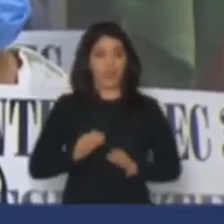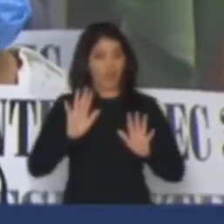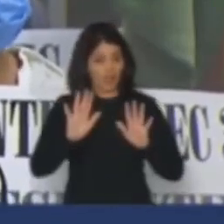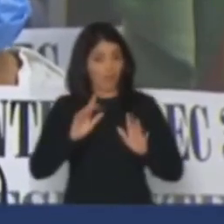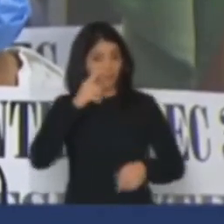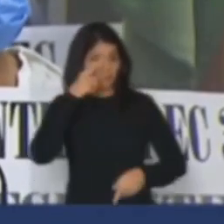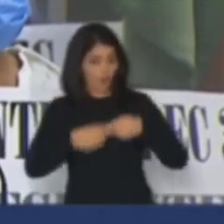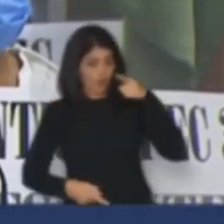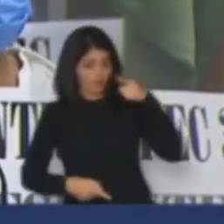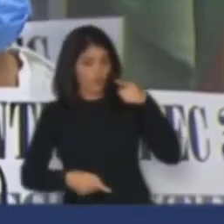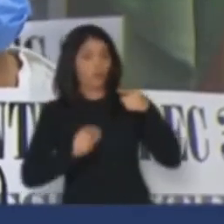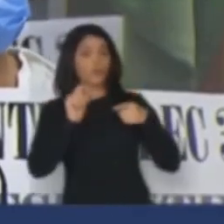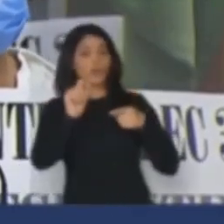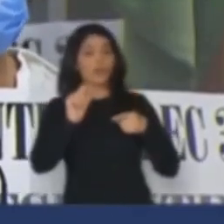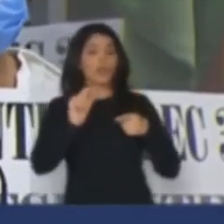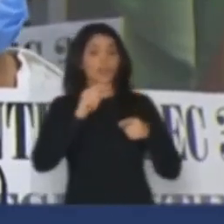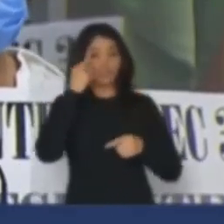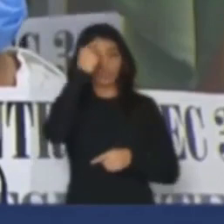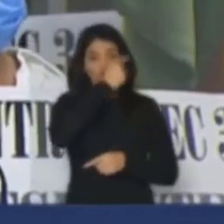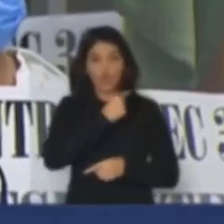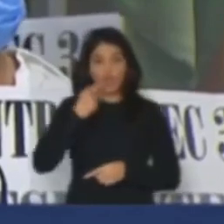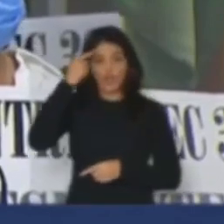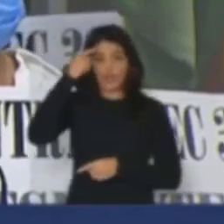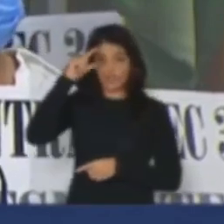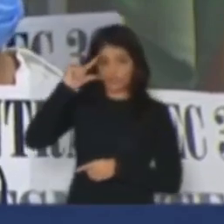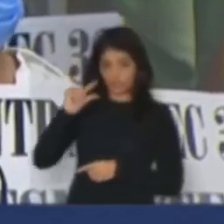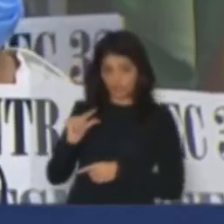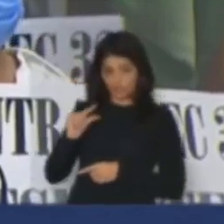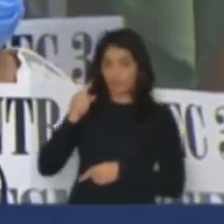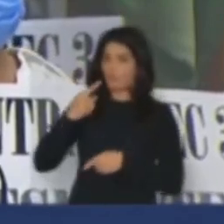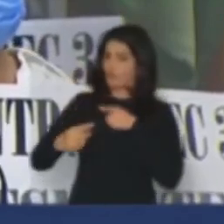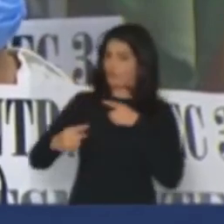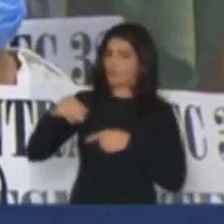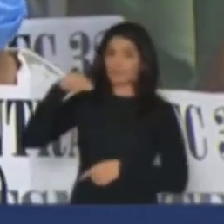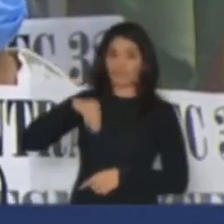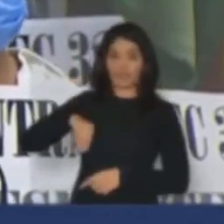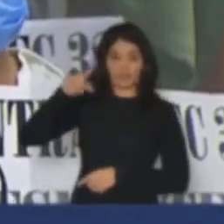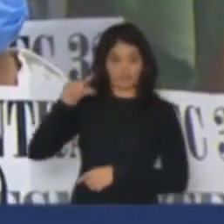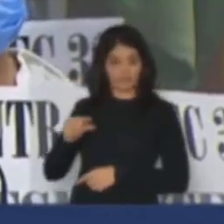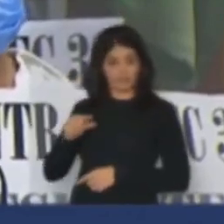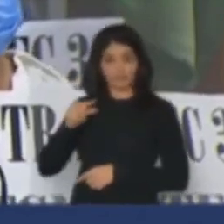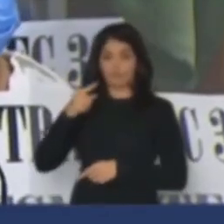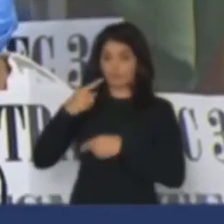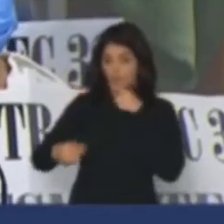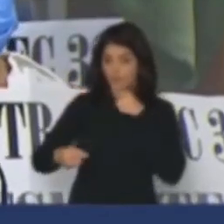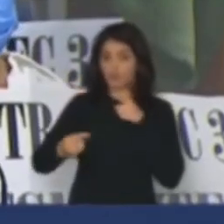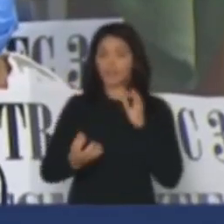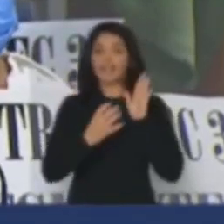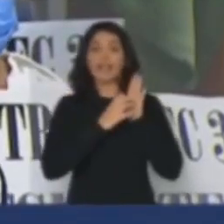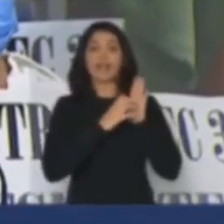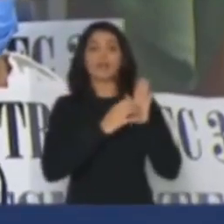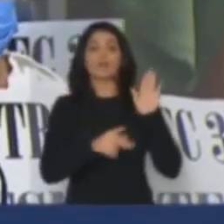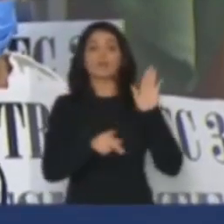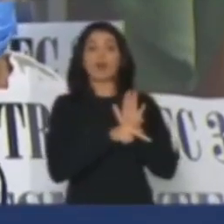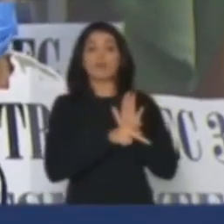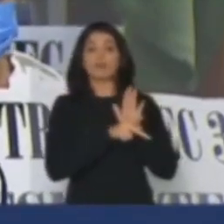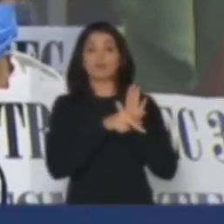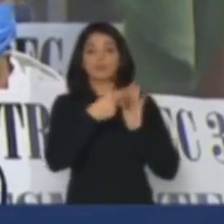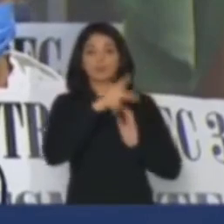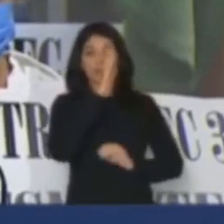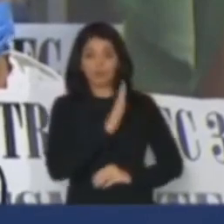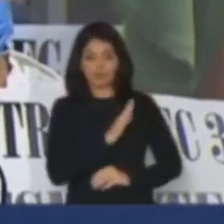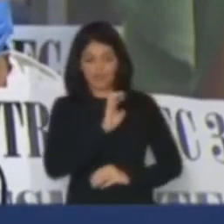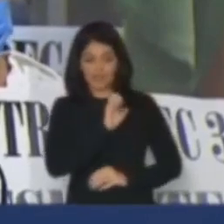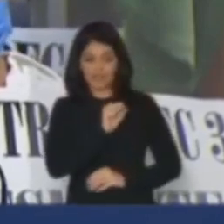vedada a redução da jornada e da remuneração para os cargos típicos do Estado, que são só